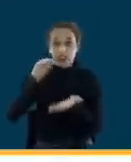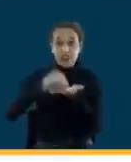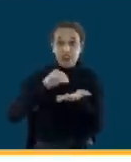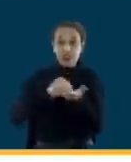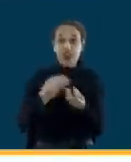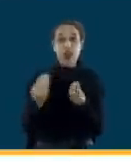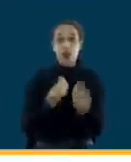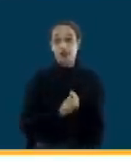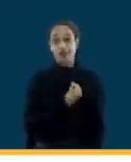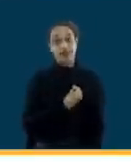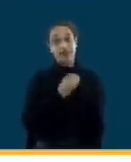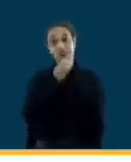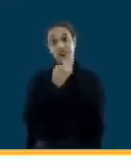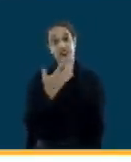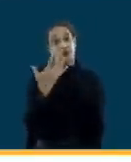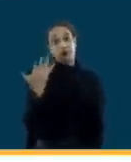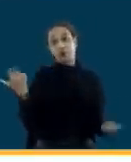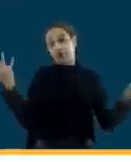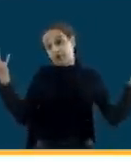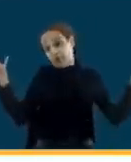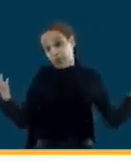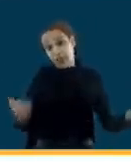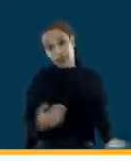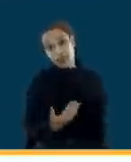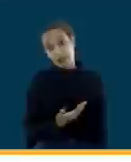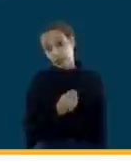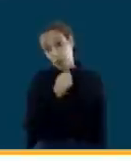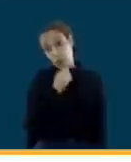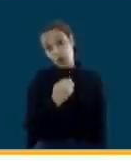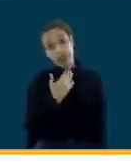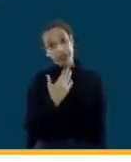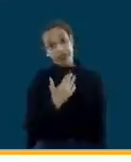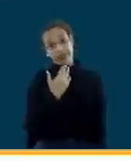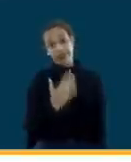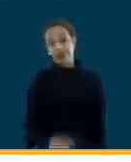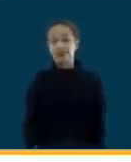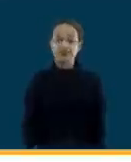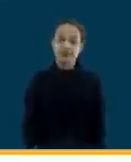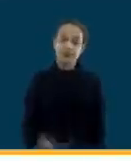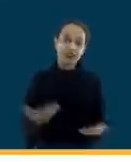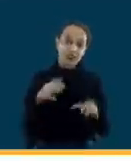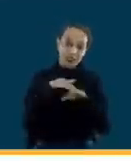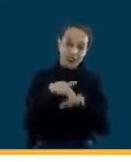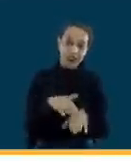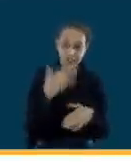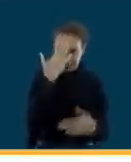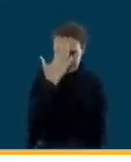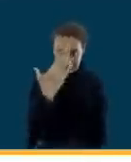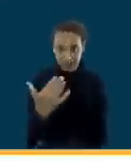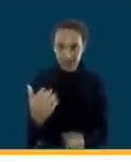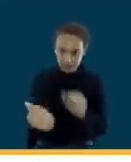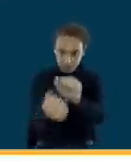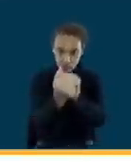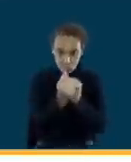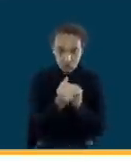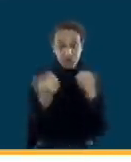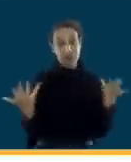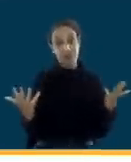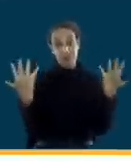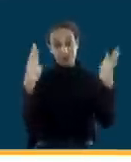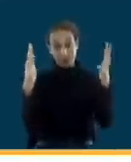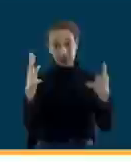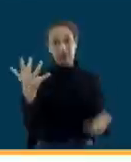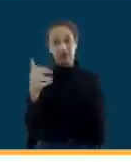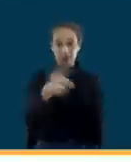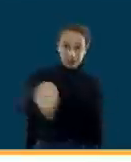né? Esse é o principal. Então, queria só dizer que agradeço, estamos juntos e parabéns a vocês e